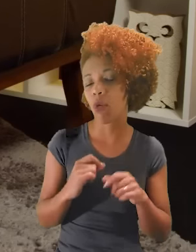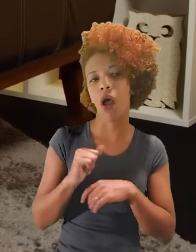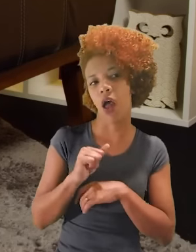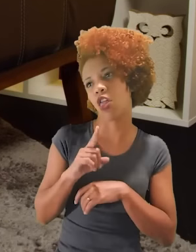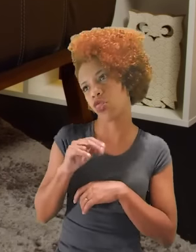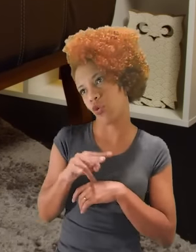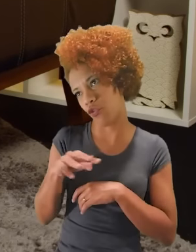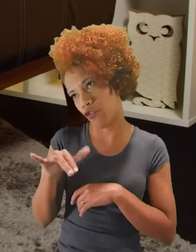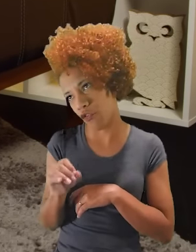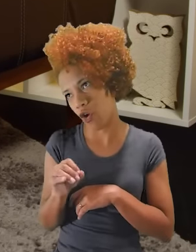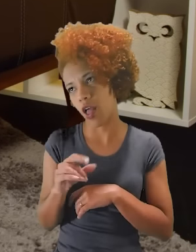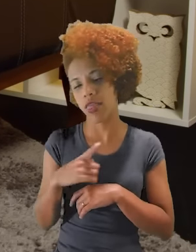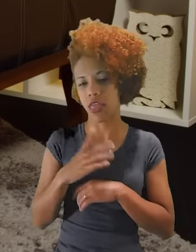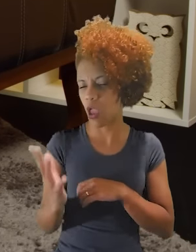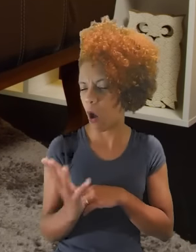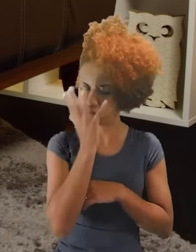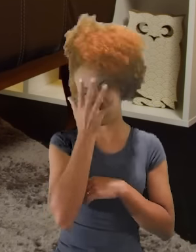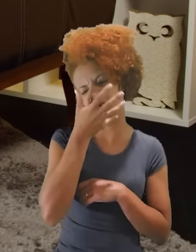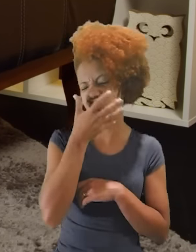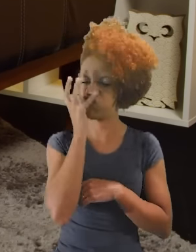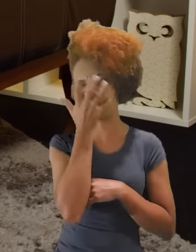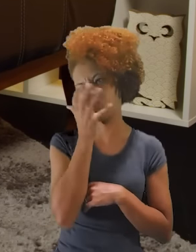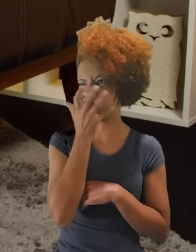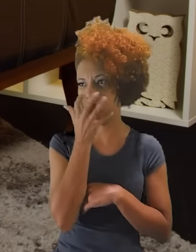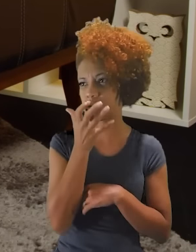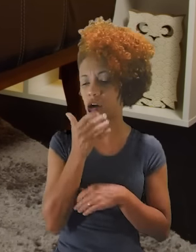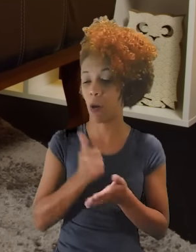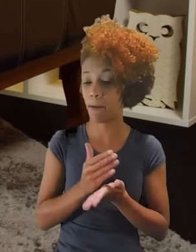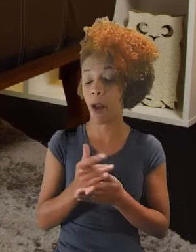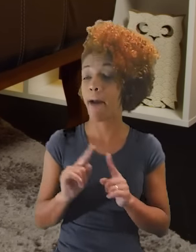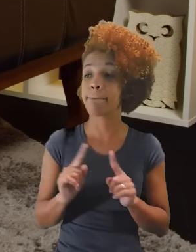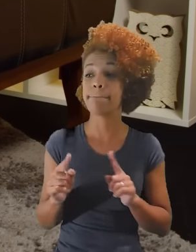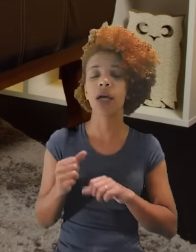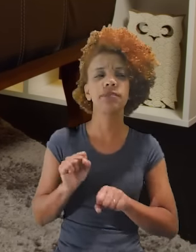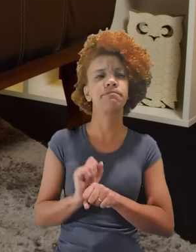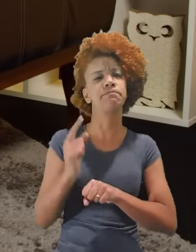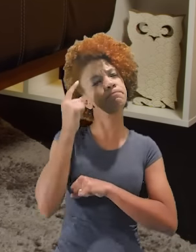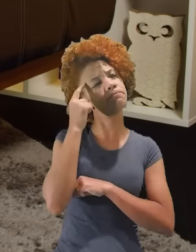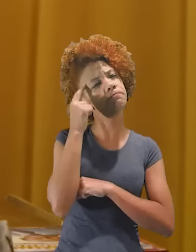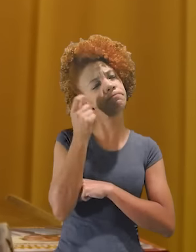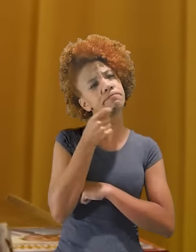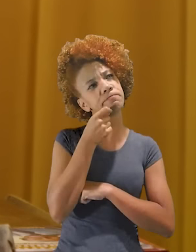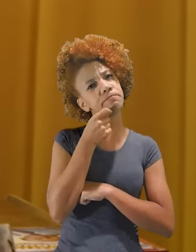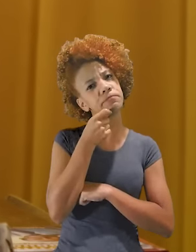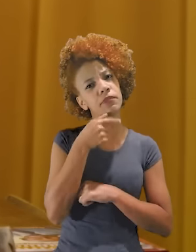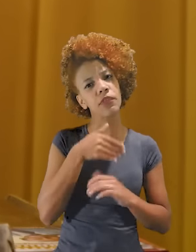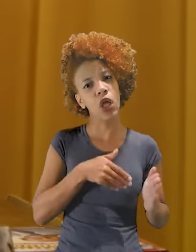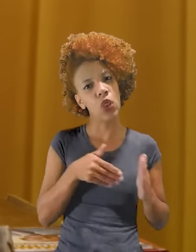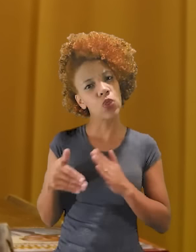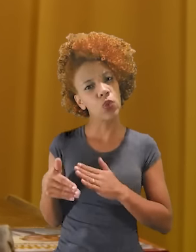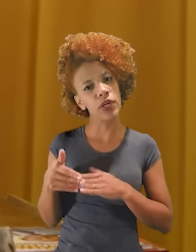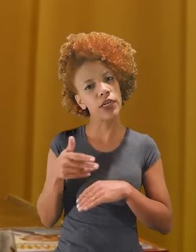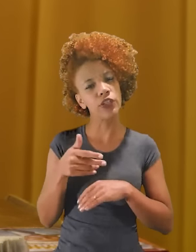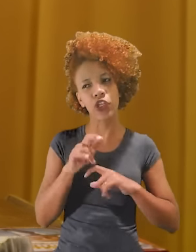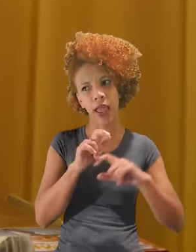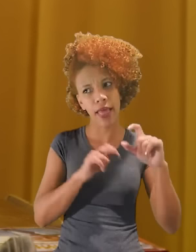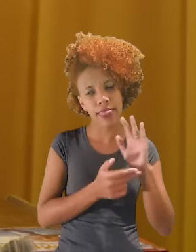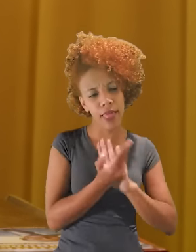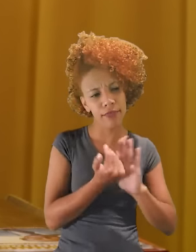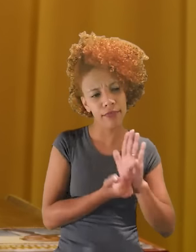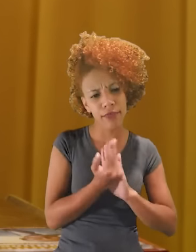no Adolfinho. Dá uma tortada, velho. E aí você vira e fala assim, bicho, para pra pensar o seguinte. Durante esse desenho, a exibição